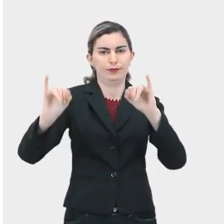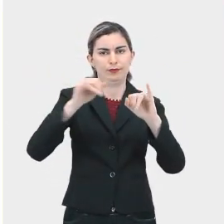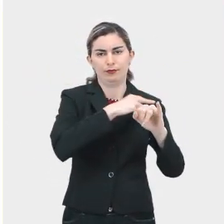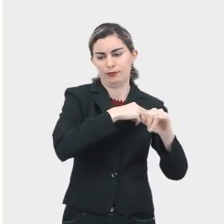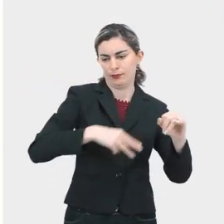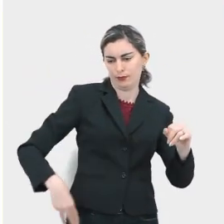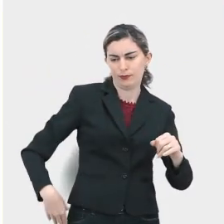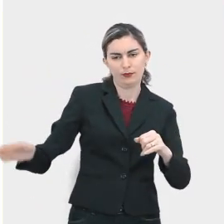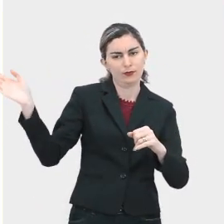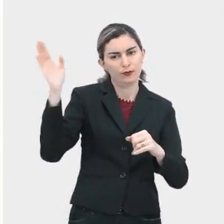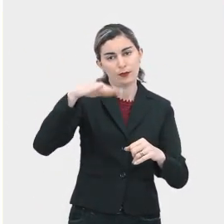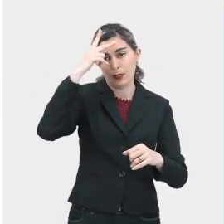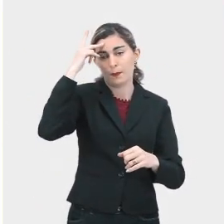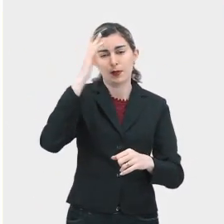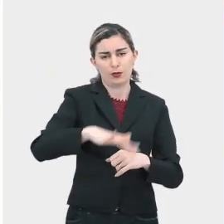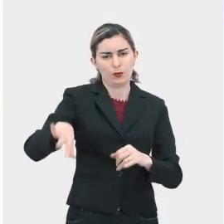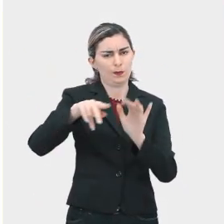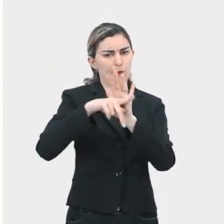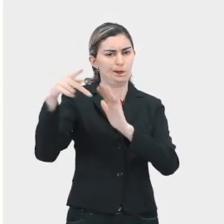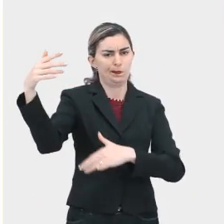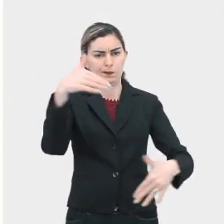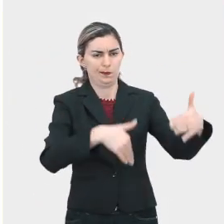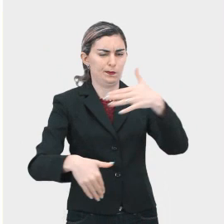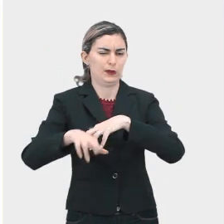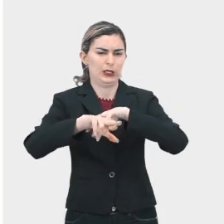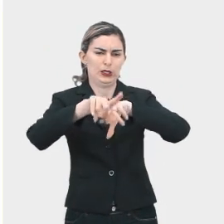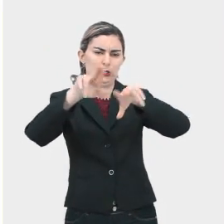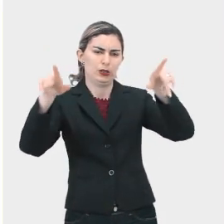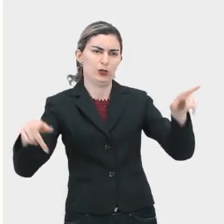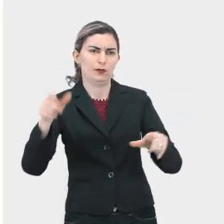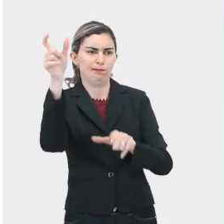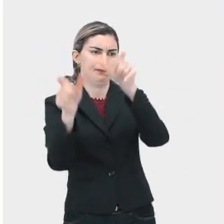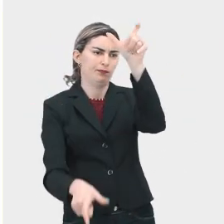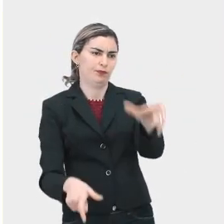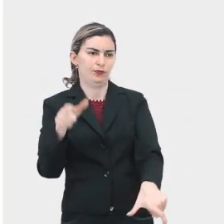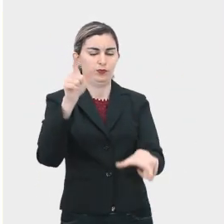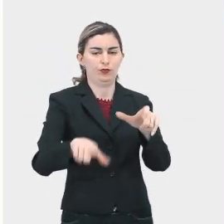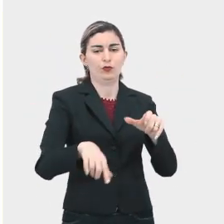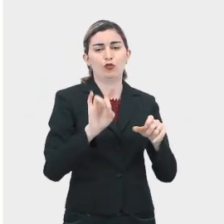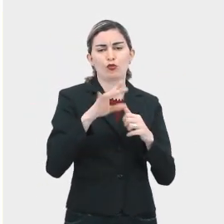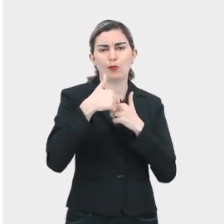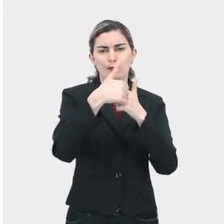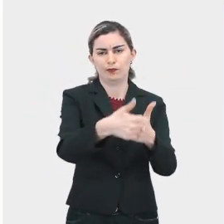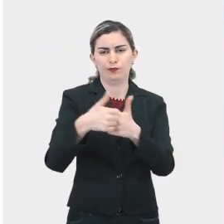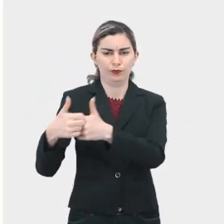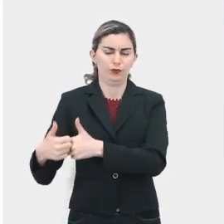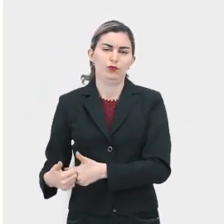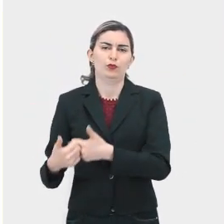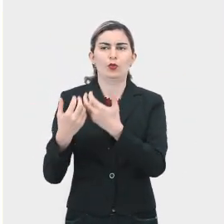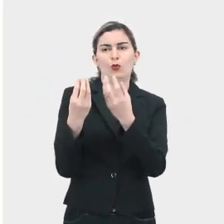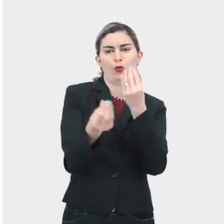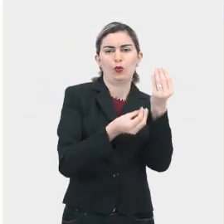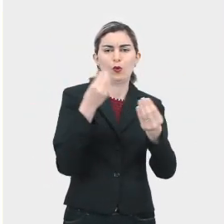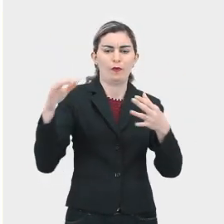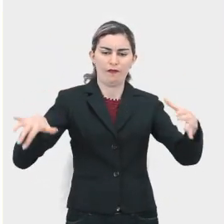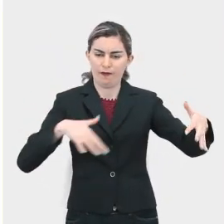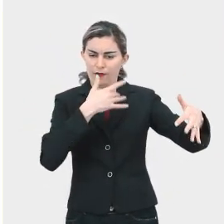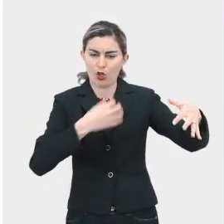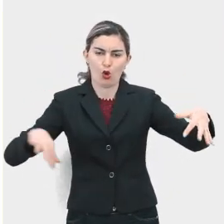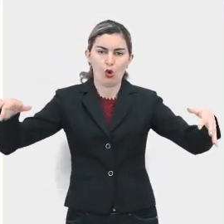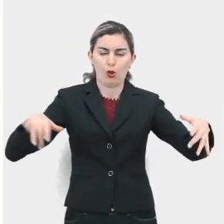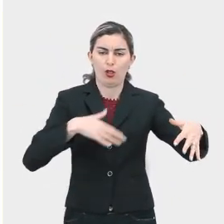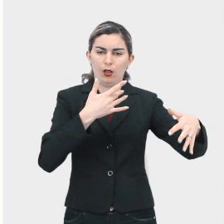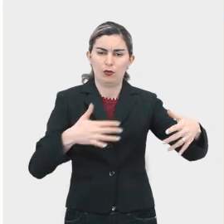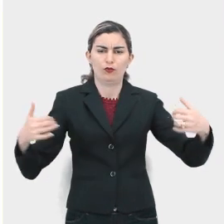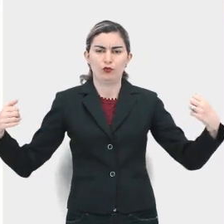que participam possuem diversos personagens e são acompanhados por instrumentos como o violão, a sanfona, o